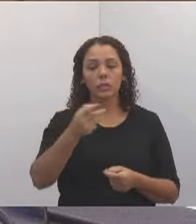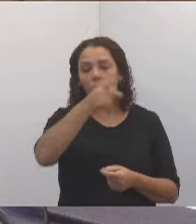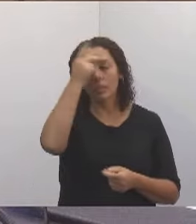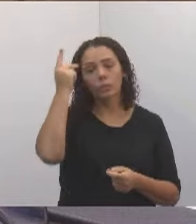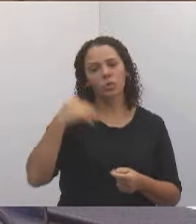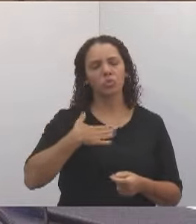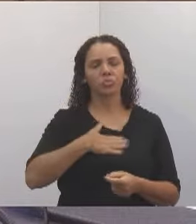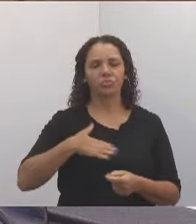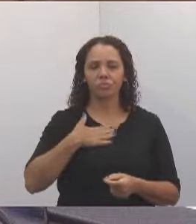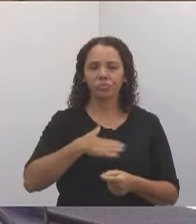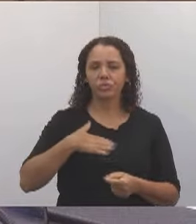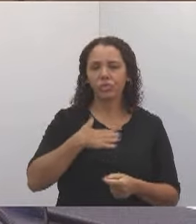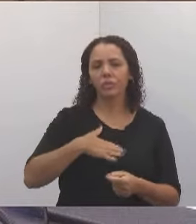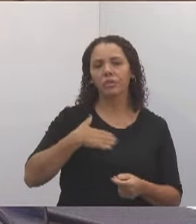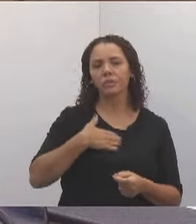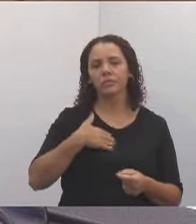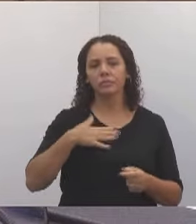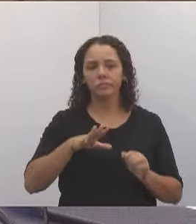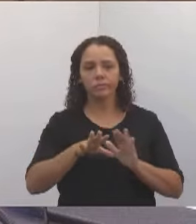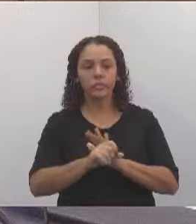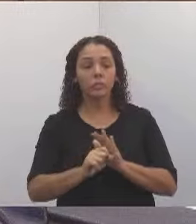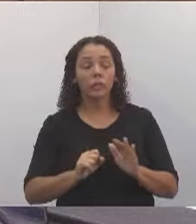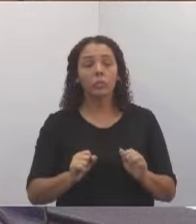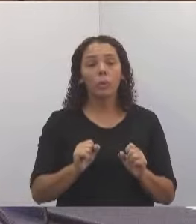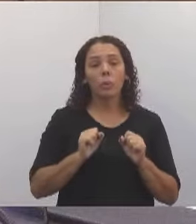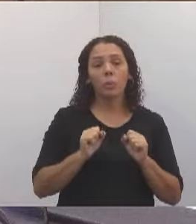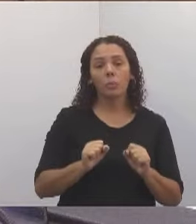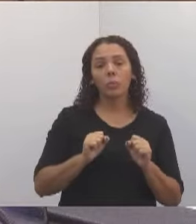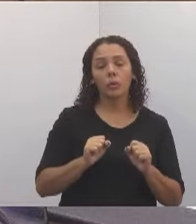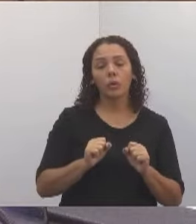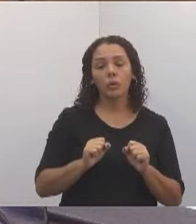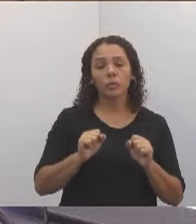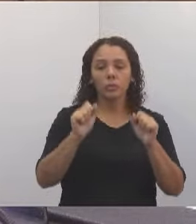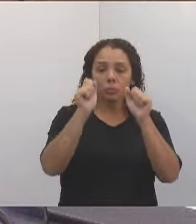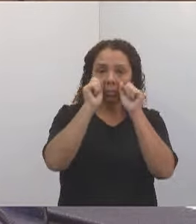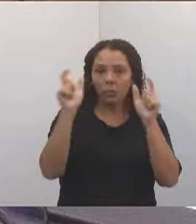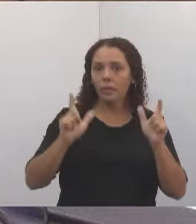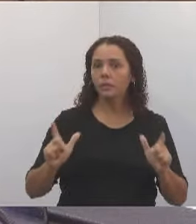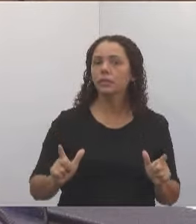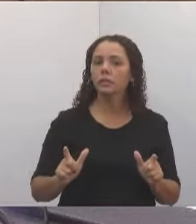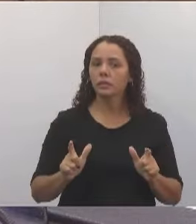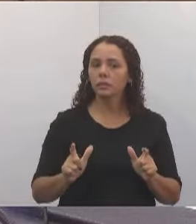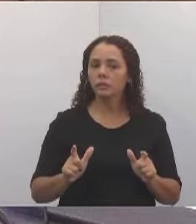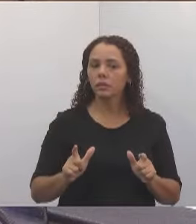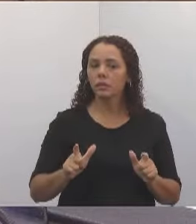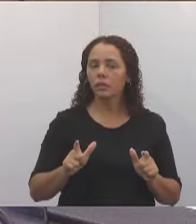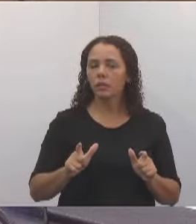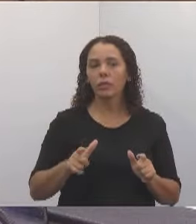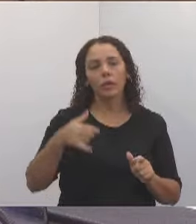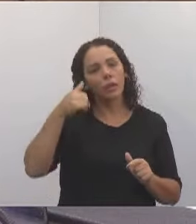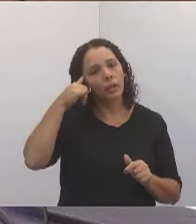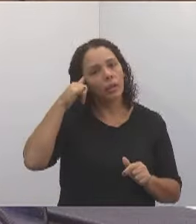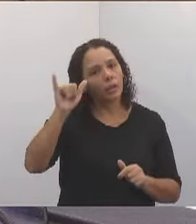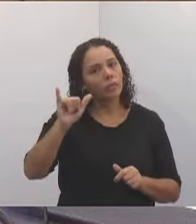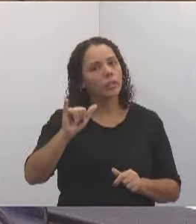gostam desse tipo de transação possam ser alertados, né? E que não cometam mais